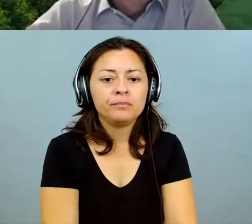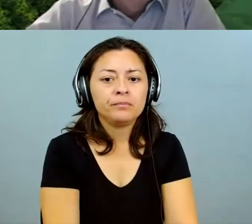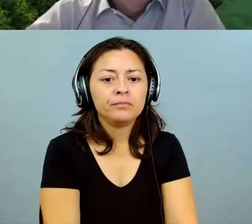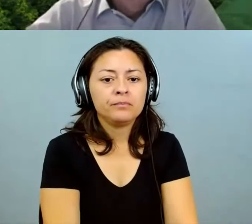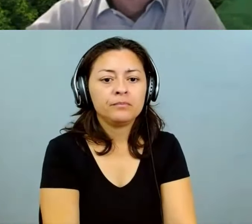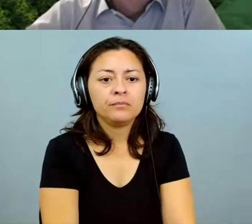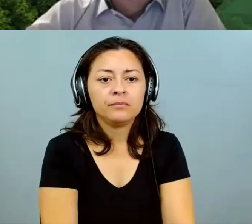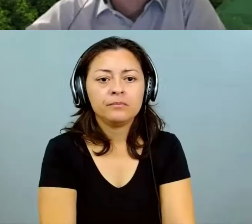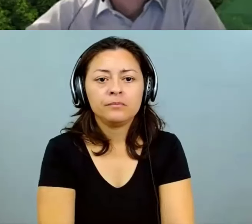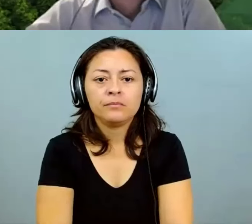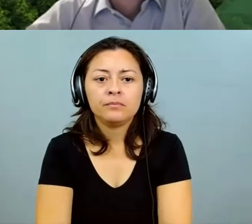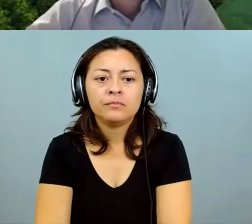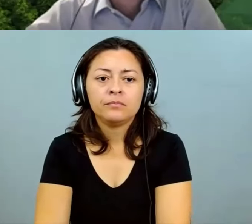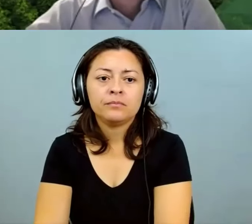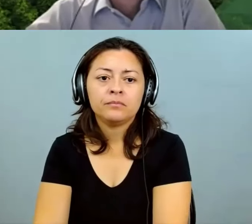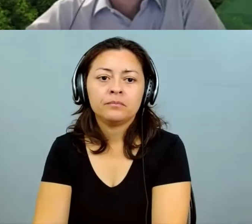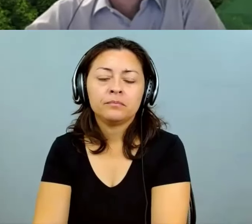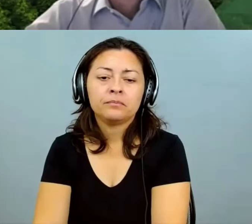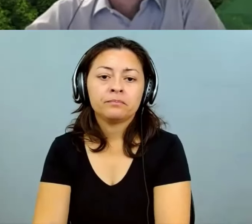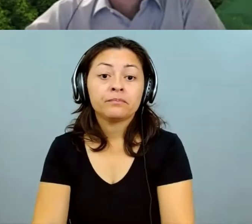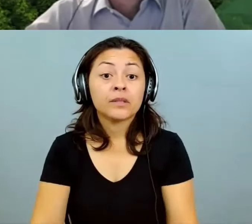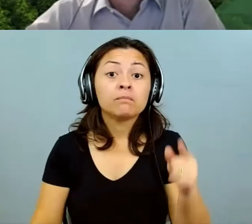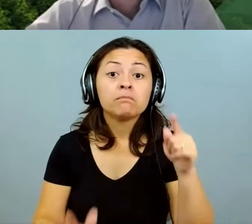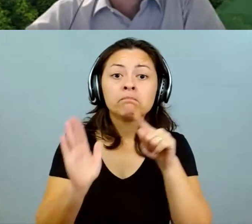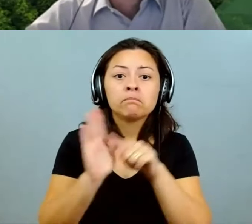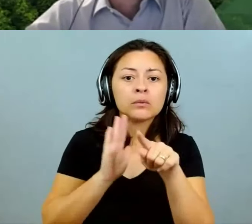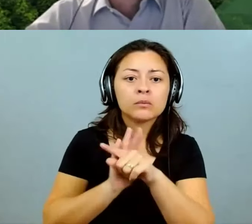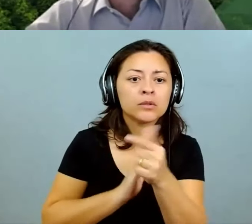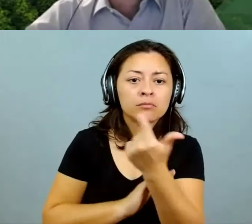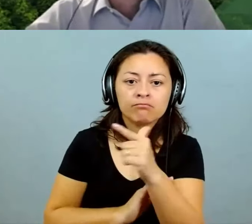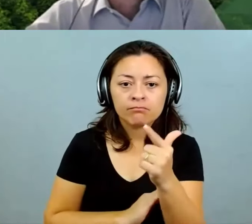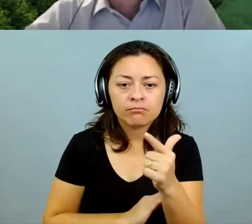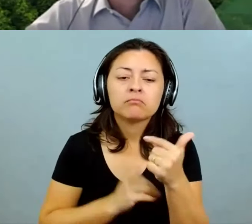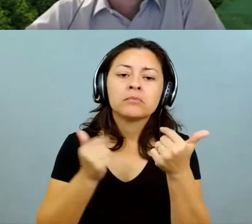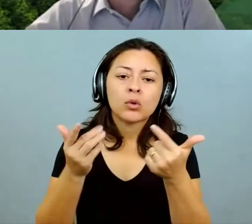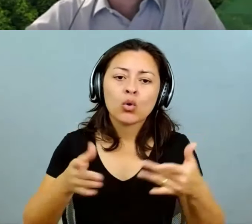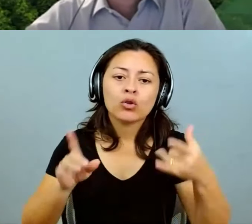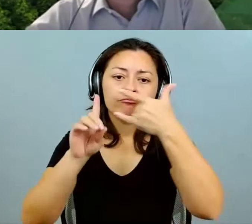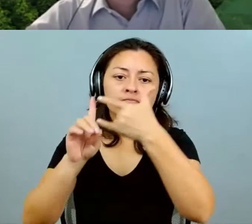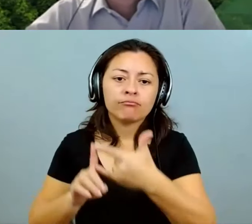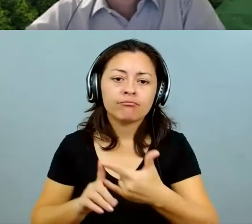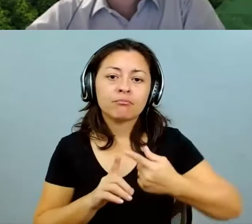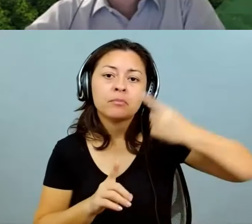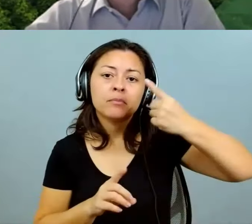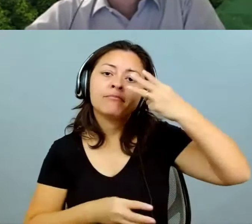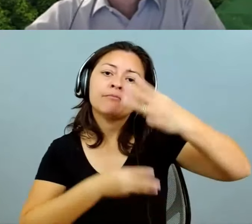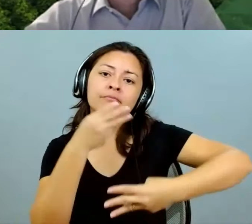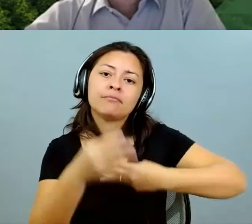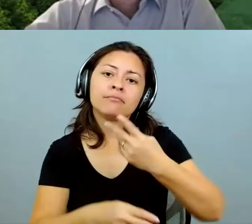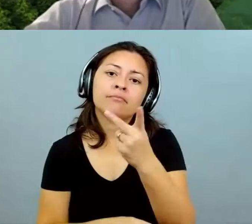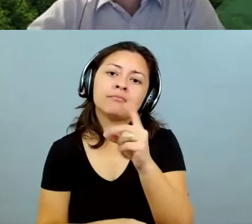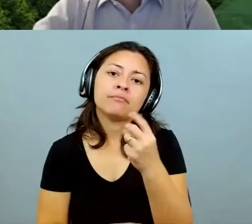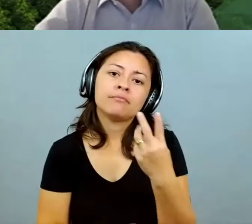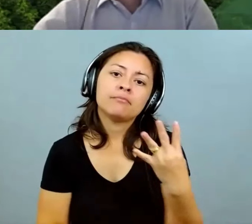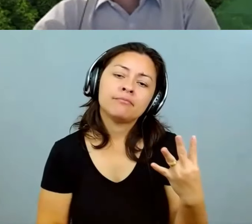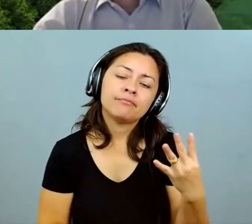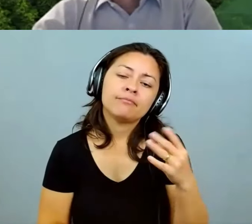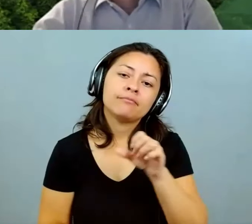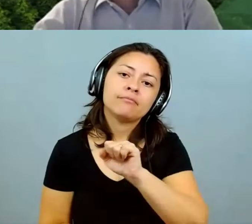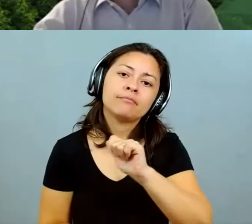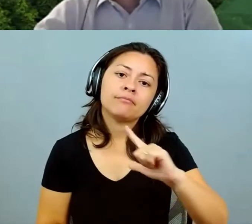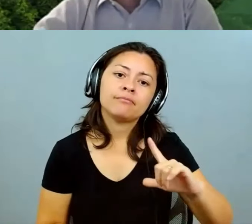th não havendo mais perguntas a videoconferência de resultados referente ao primeiro trimestre de 2024 da slc agrícola